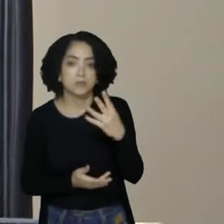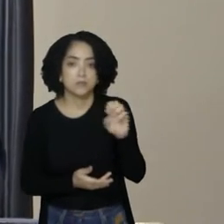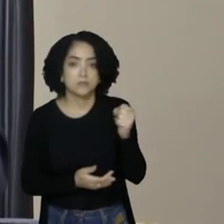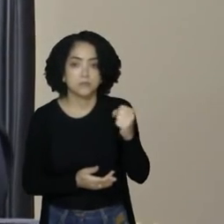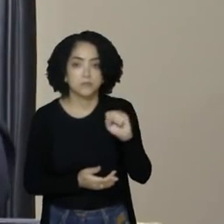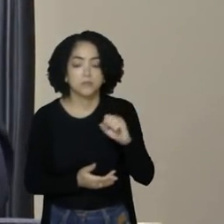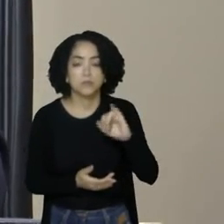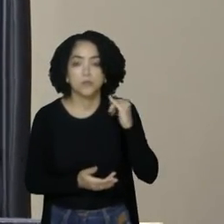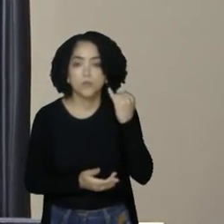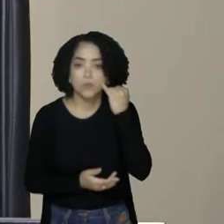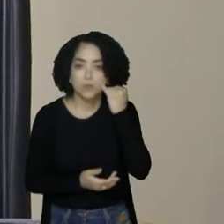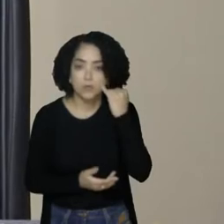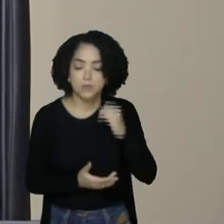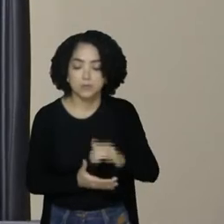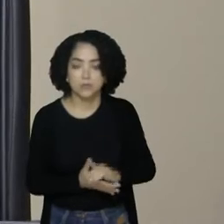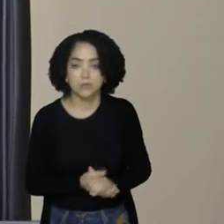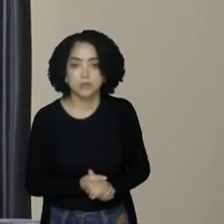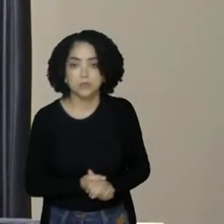Lopes,